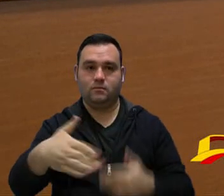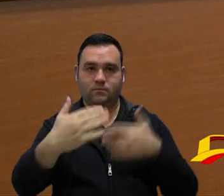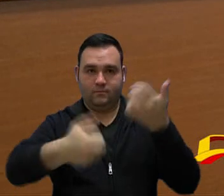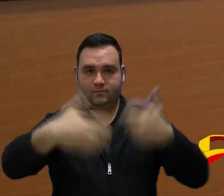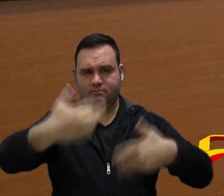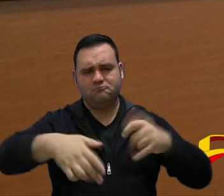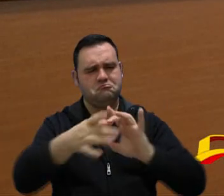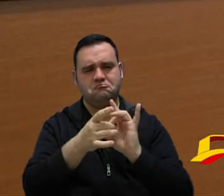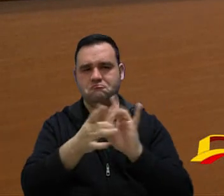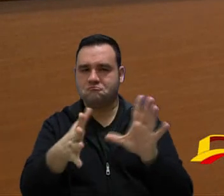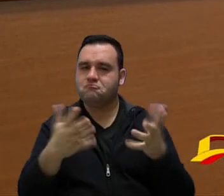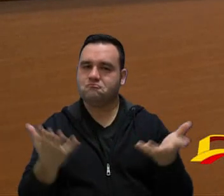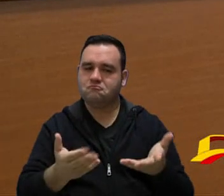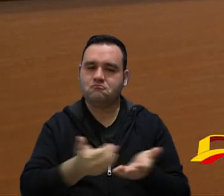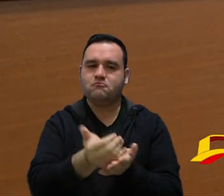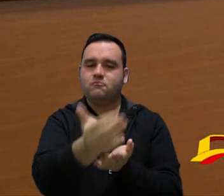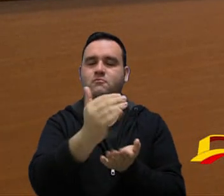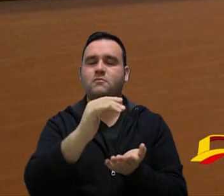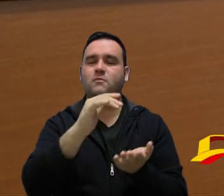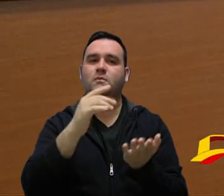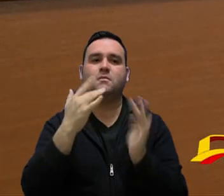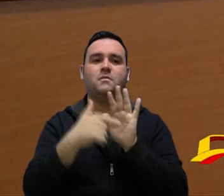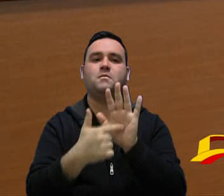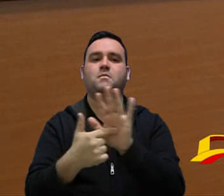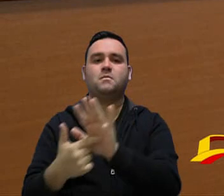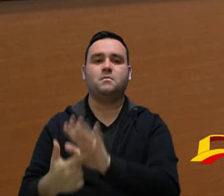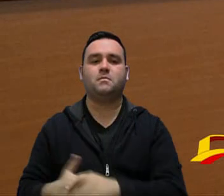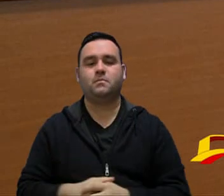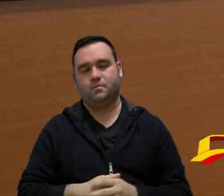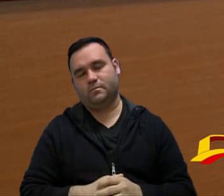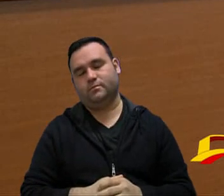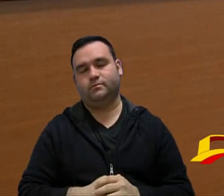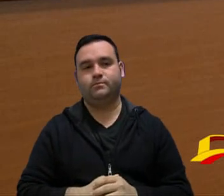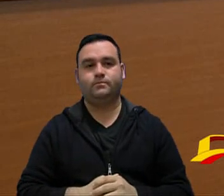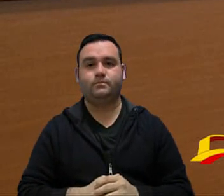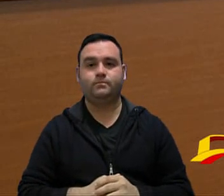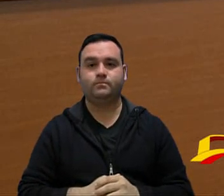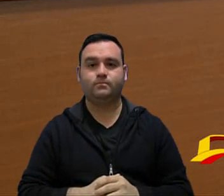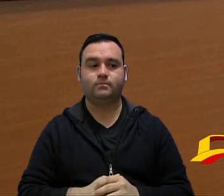pode ficar à vontade para iniciar sua apresentação